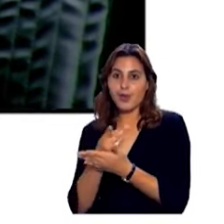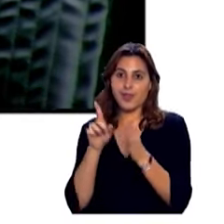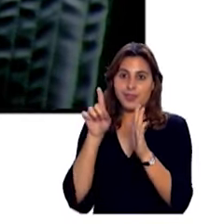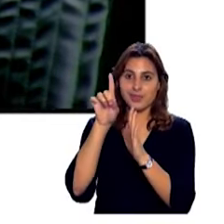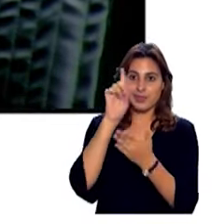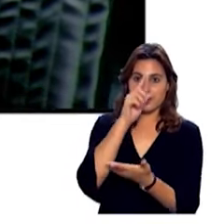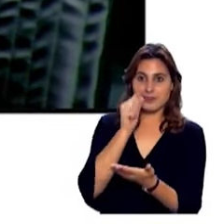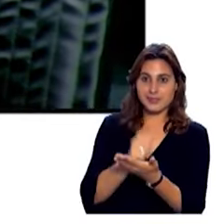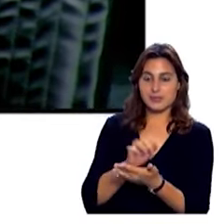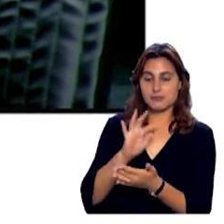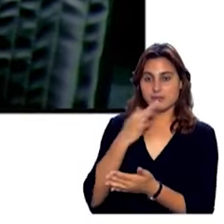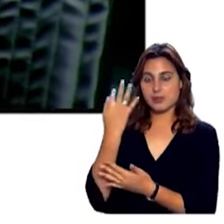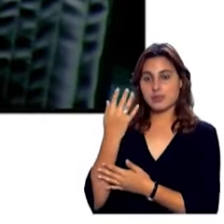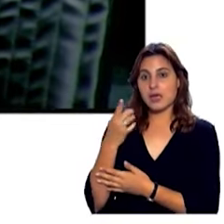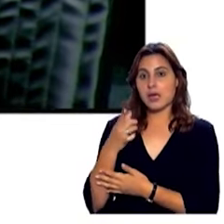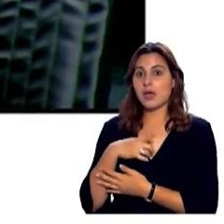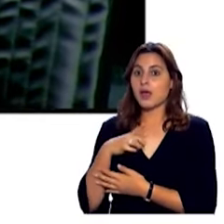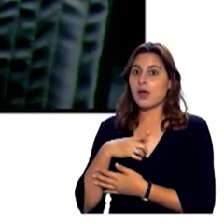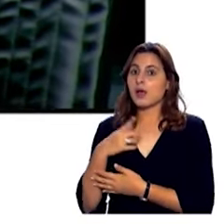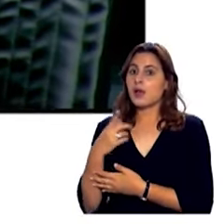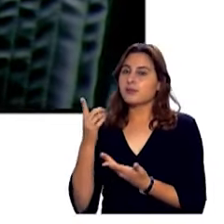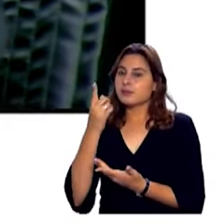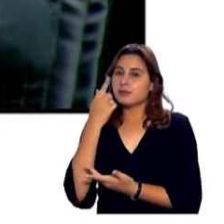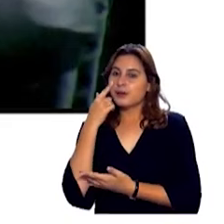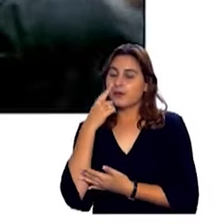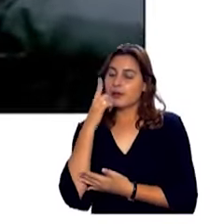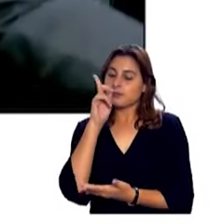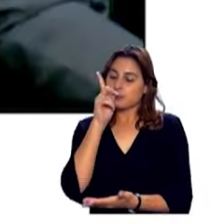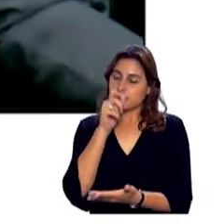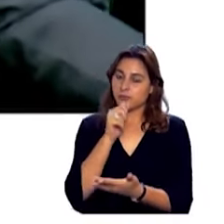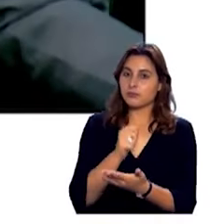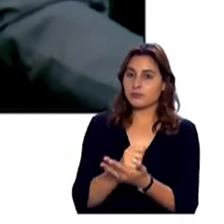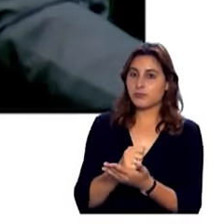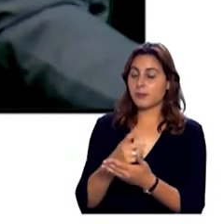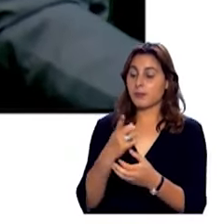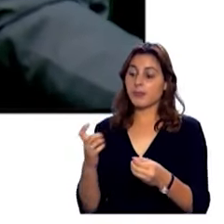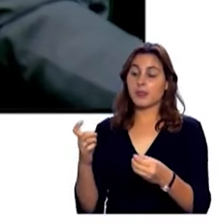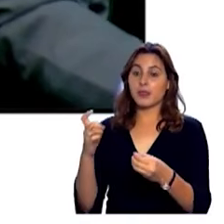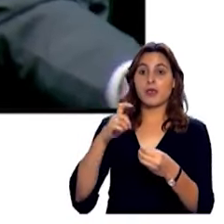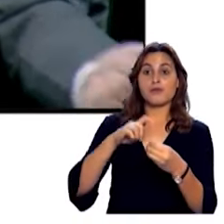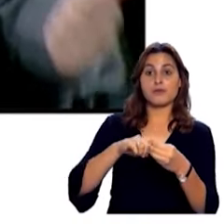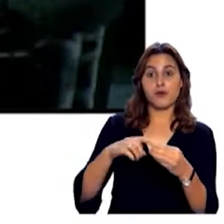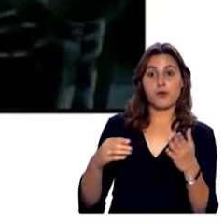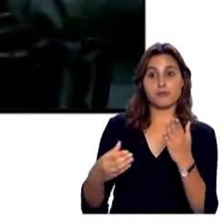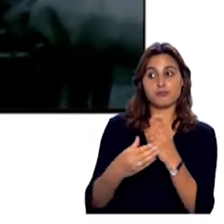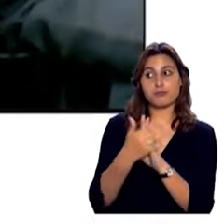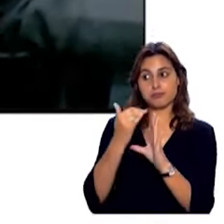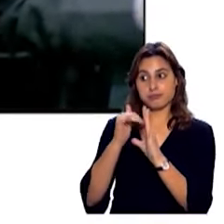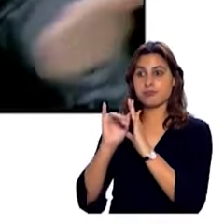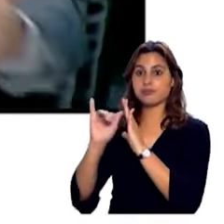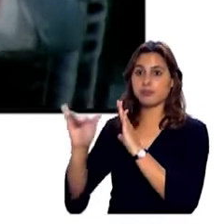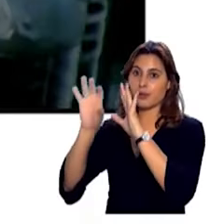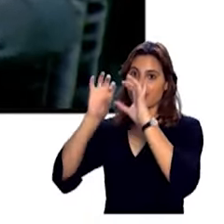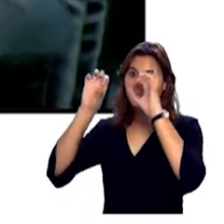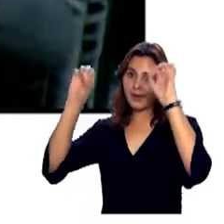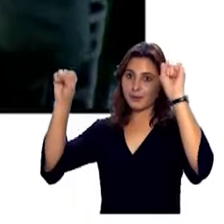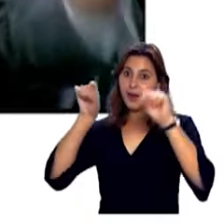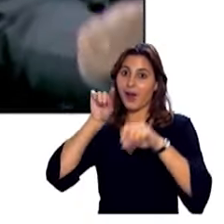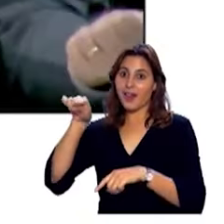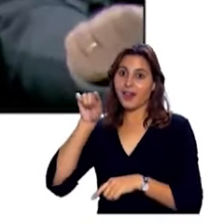caso ela caça a decisão original e devolve o caso para a origem para que o tribunal de origem